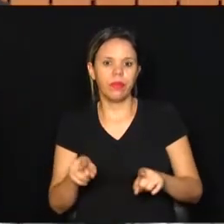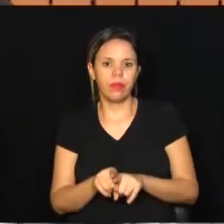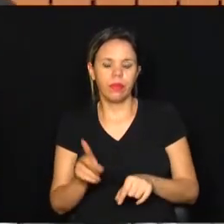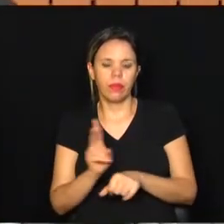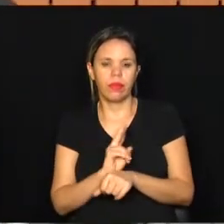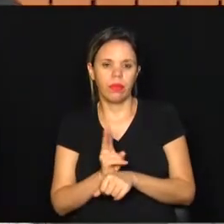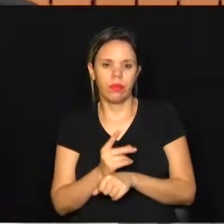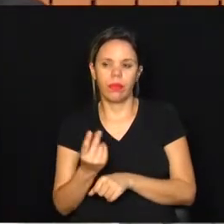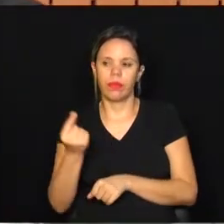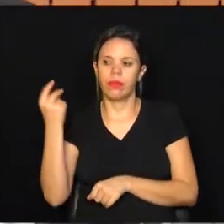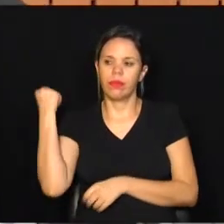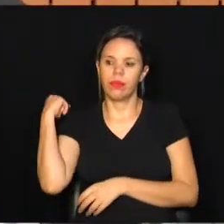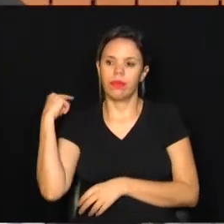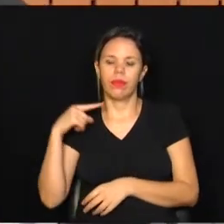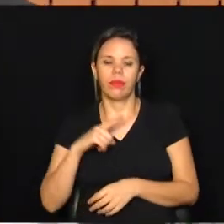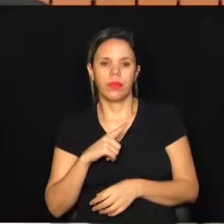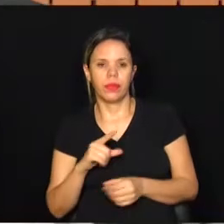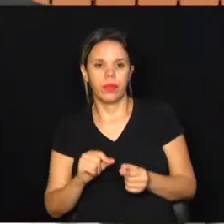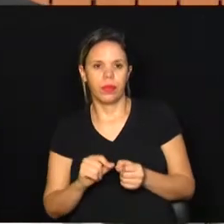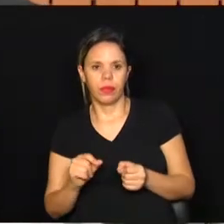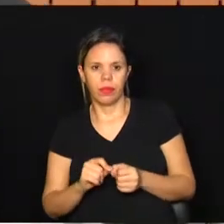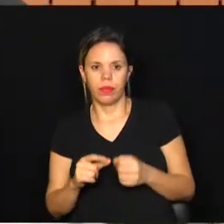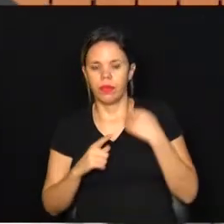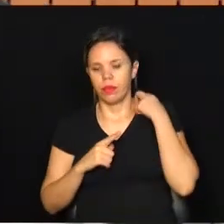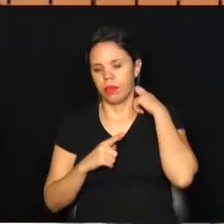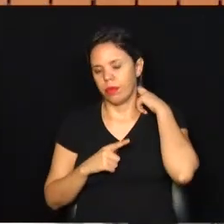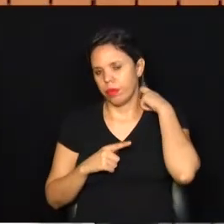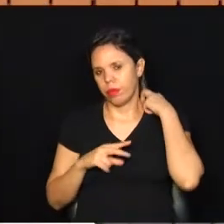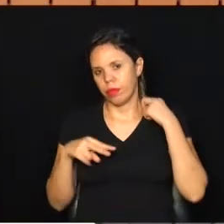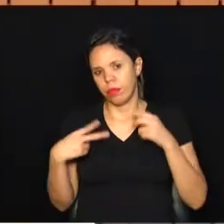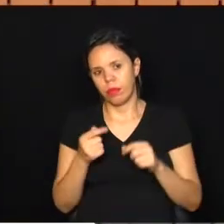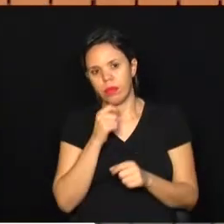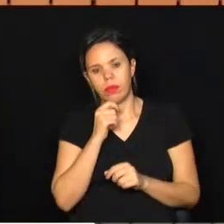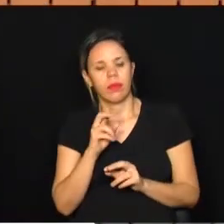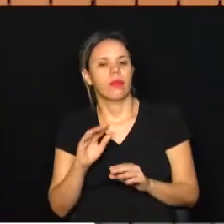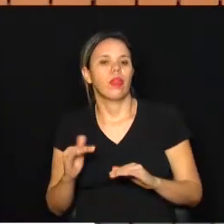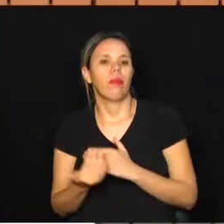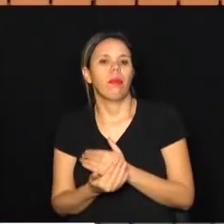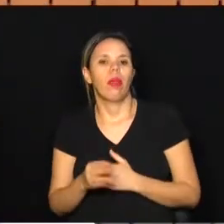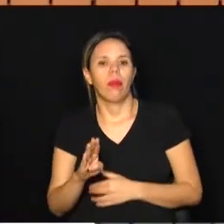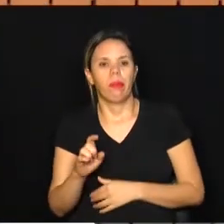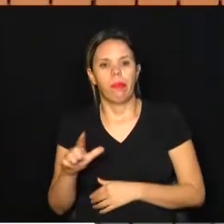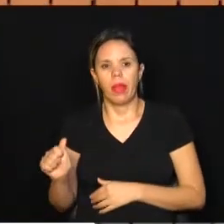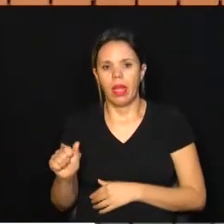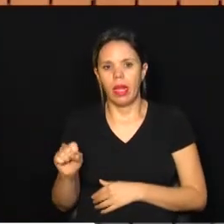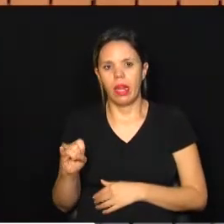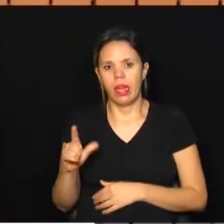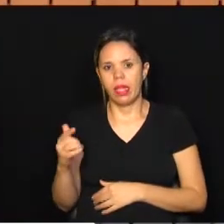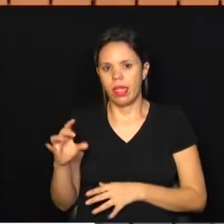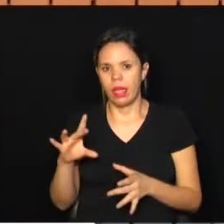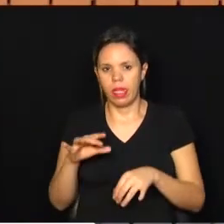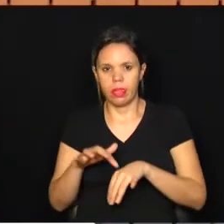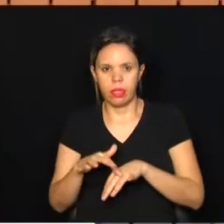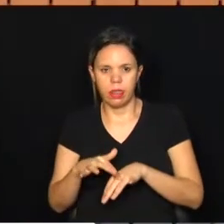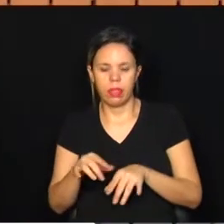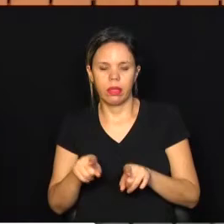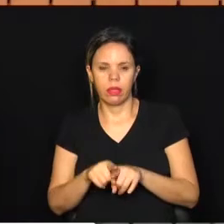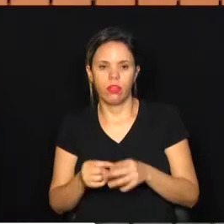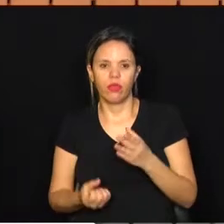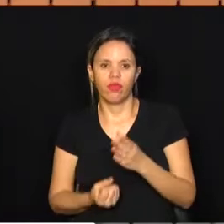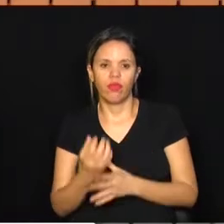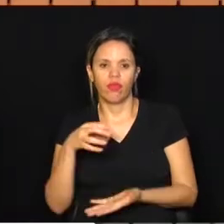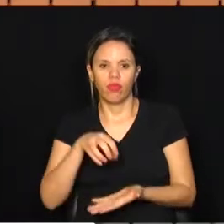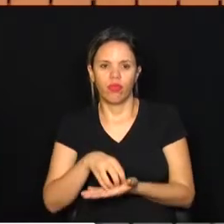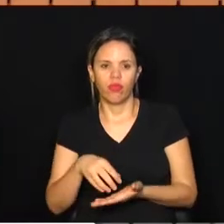Segurança à época, e há uma expectativa de que no bairro Bela Aliança seja construído ali uma base da